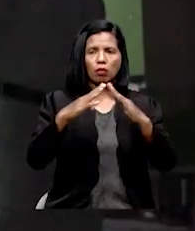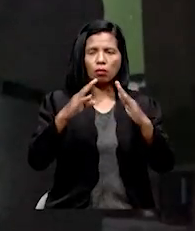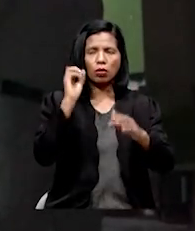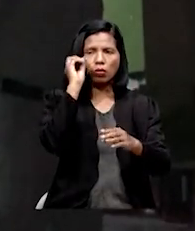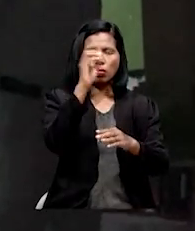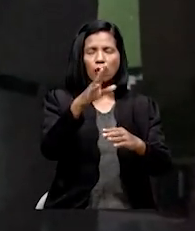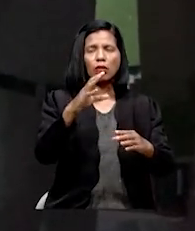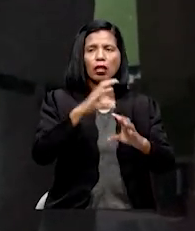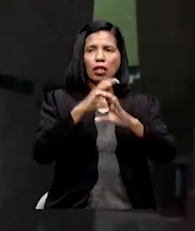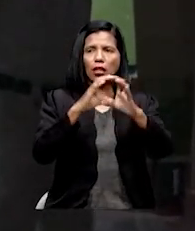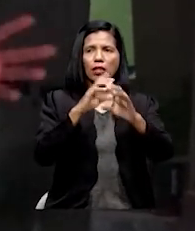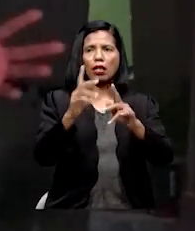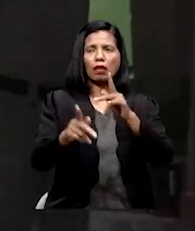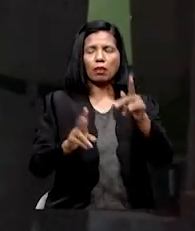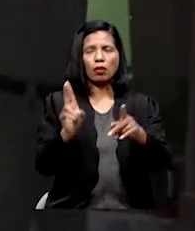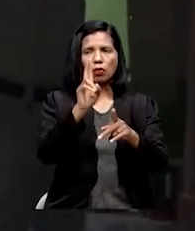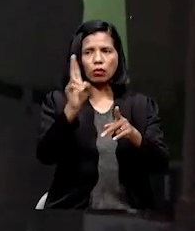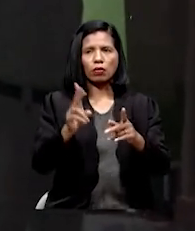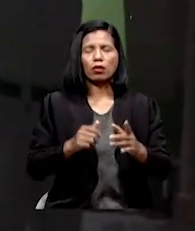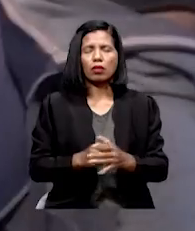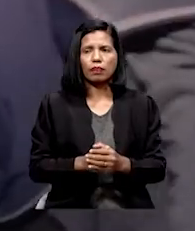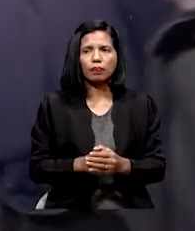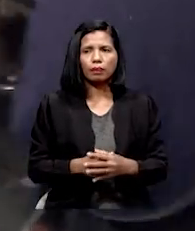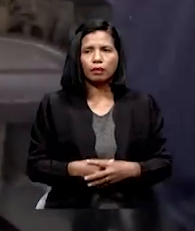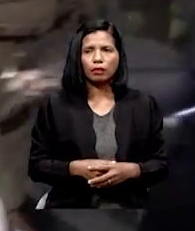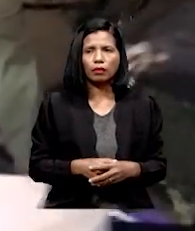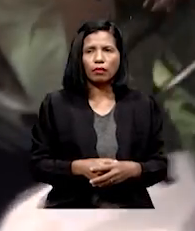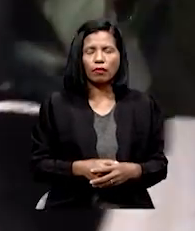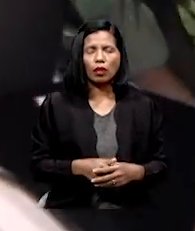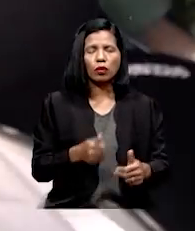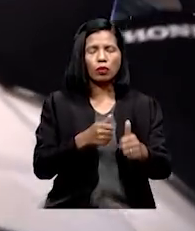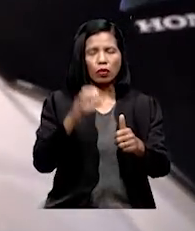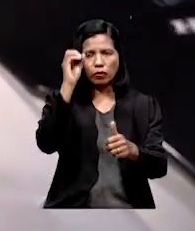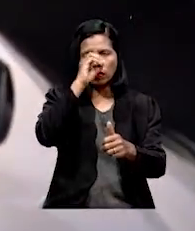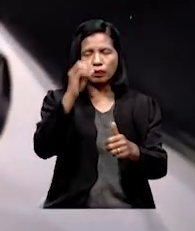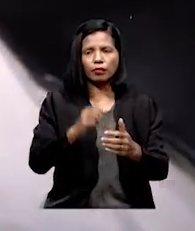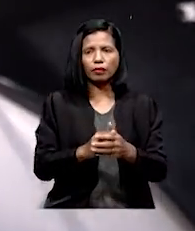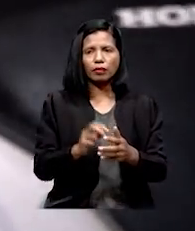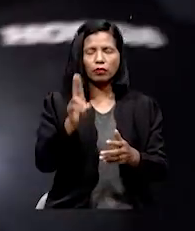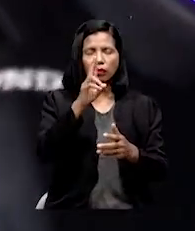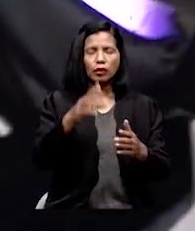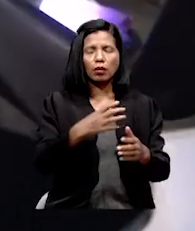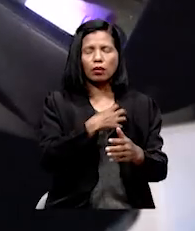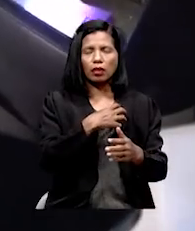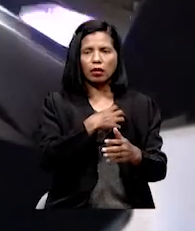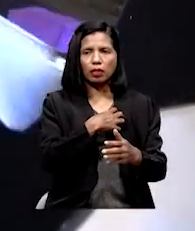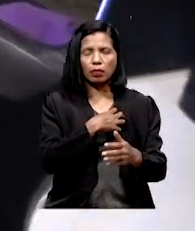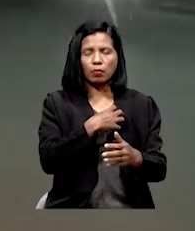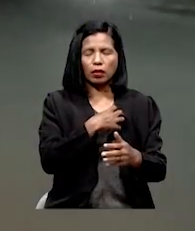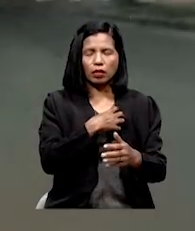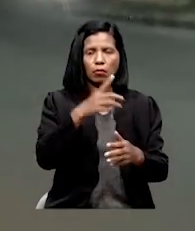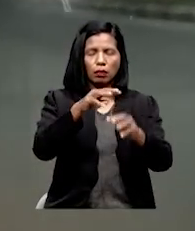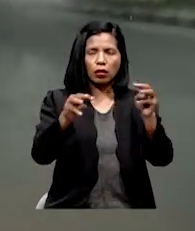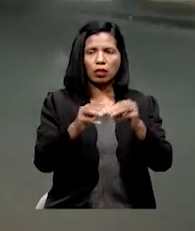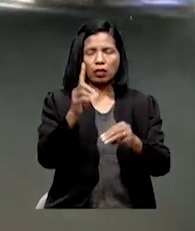nebe ma kita nia ya, sida daun sira utiliza ya biaya publiko ninian. Tui observação un GMNI, além de unidade especial polícia, comando pentel município Dili,